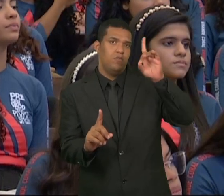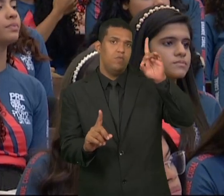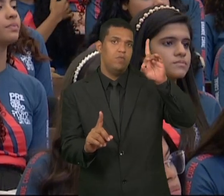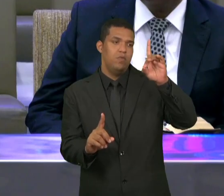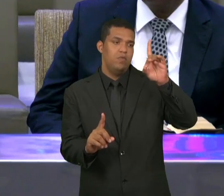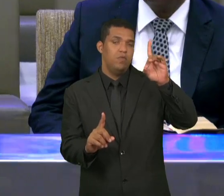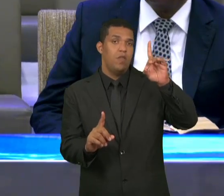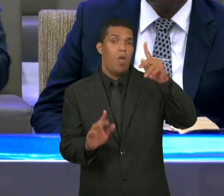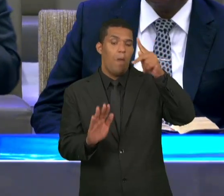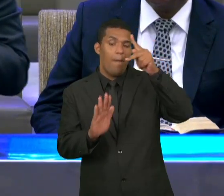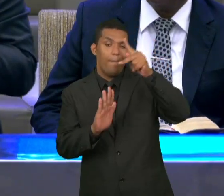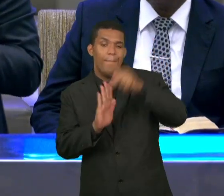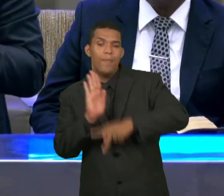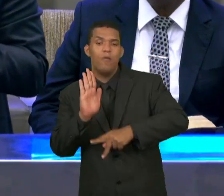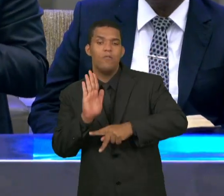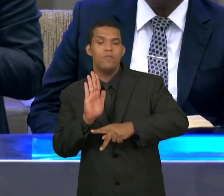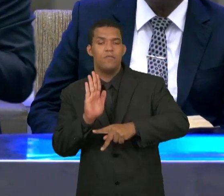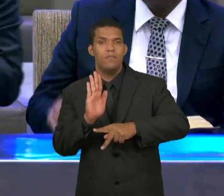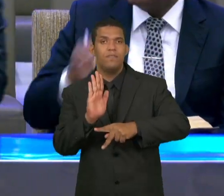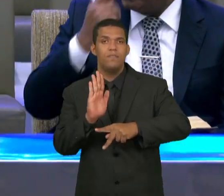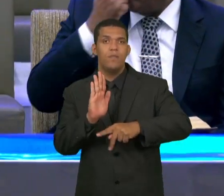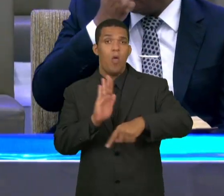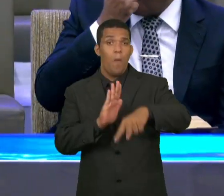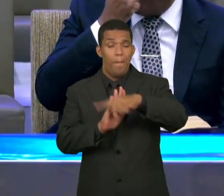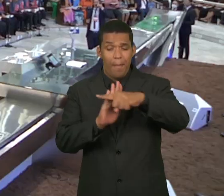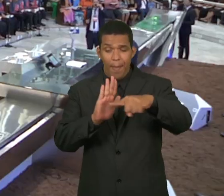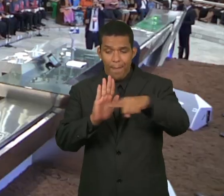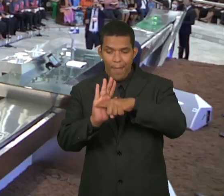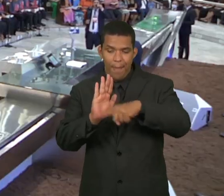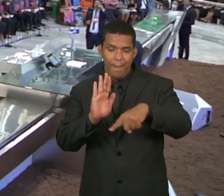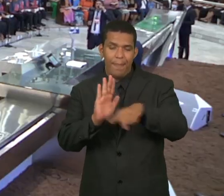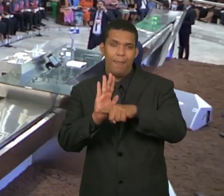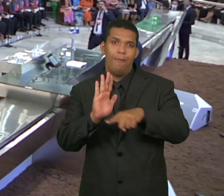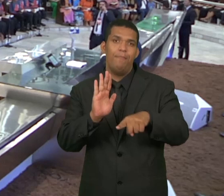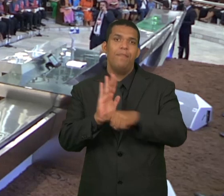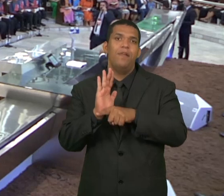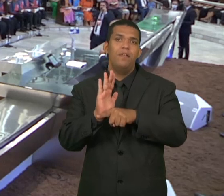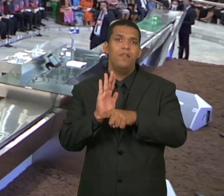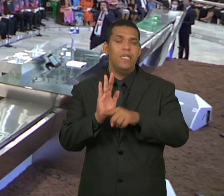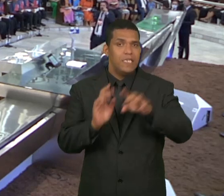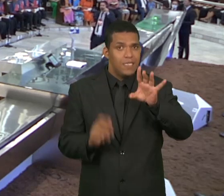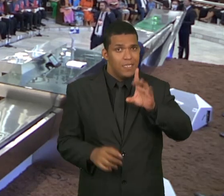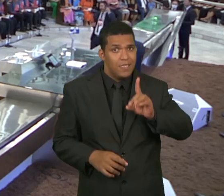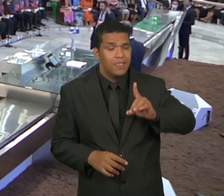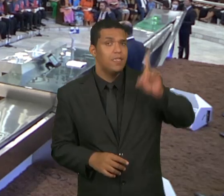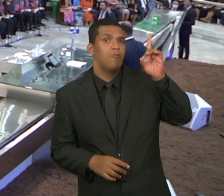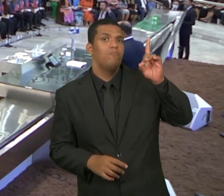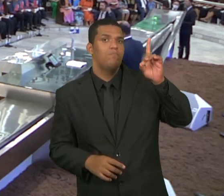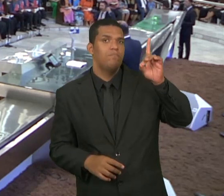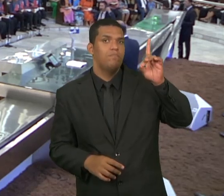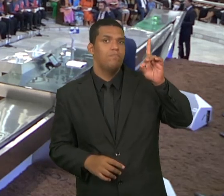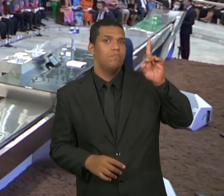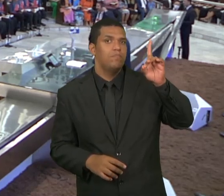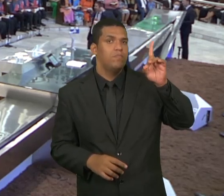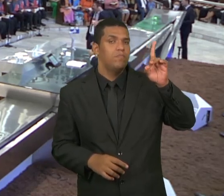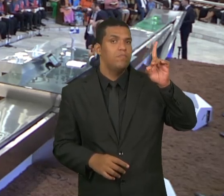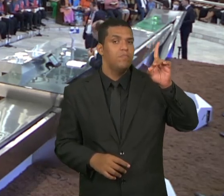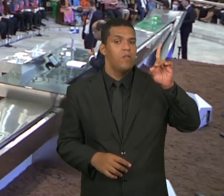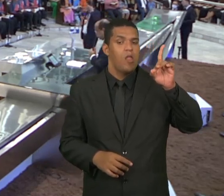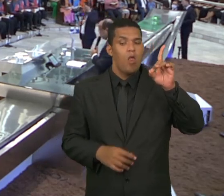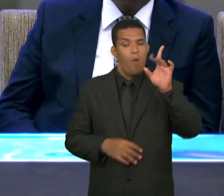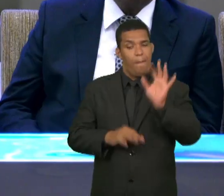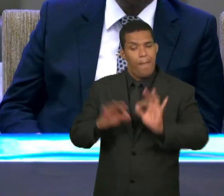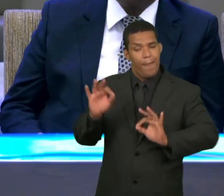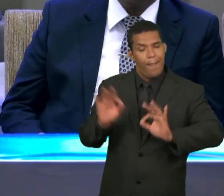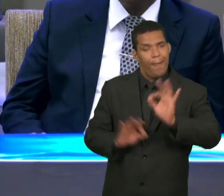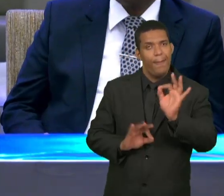é o projeto, o plano que Deus estabeleceu em